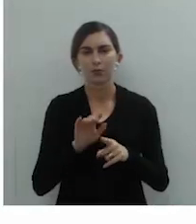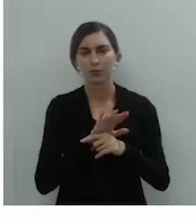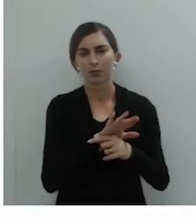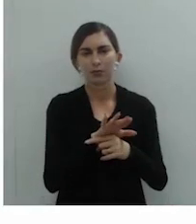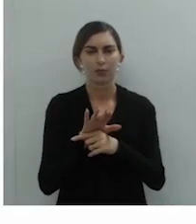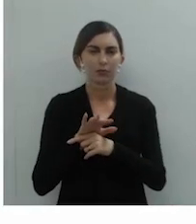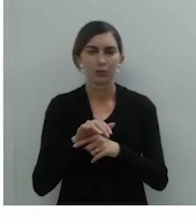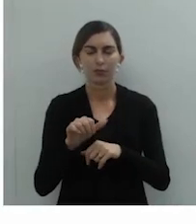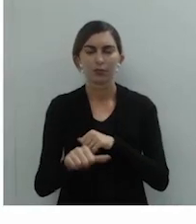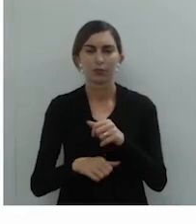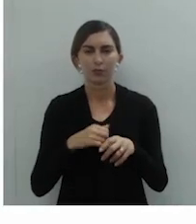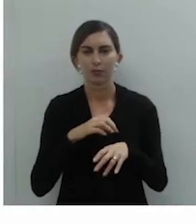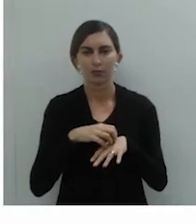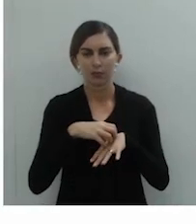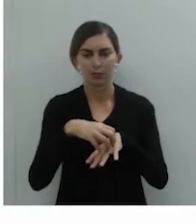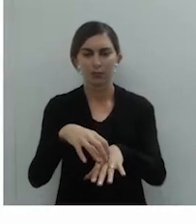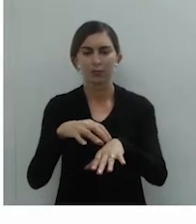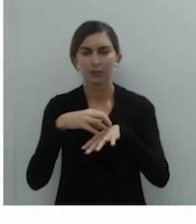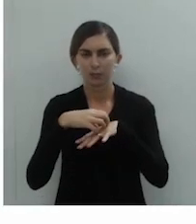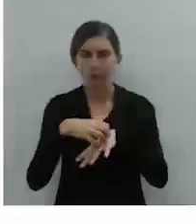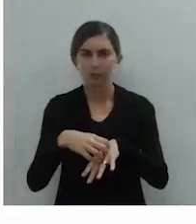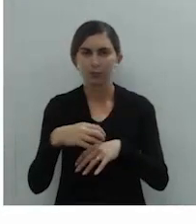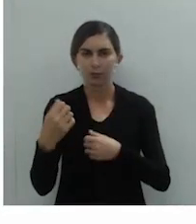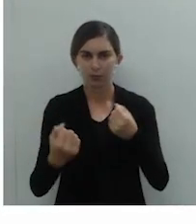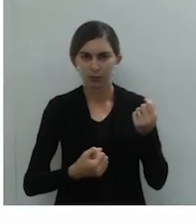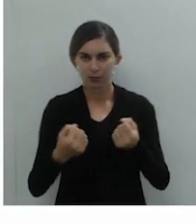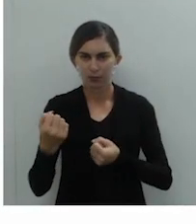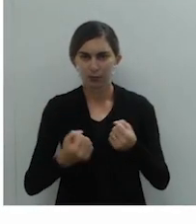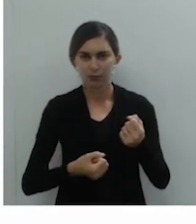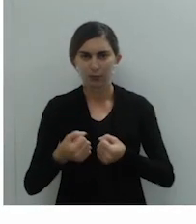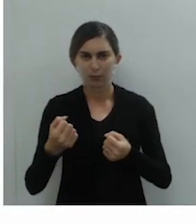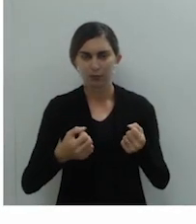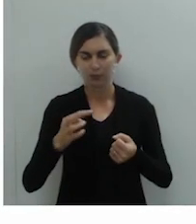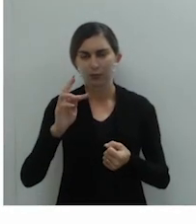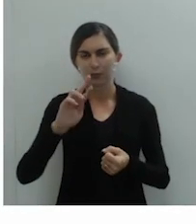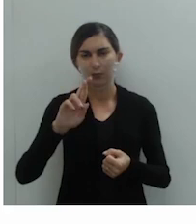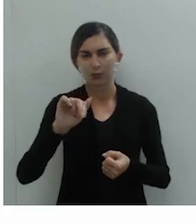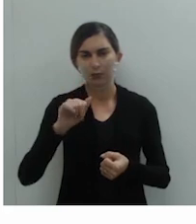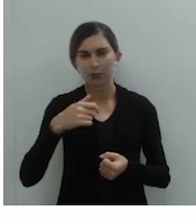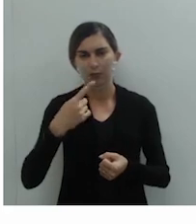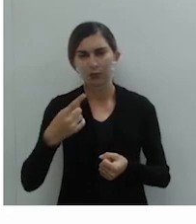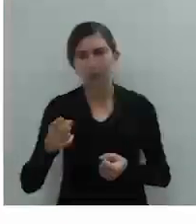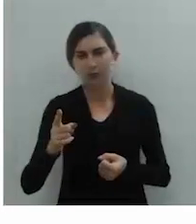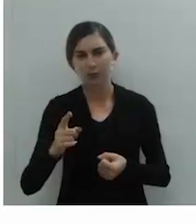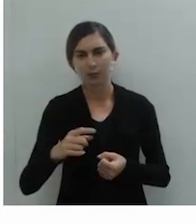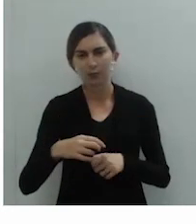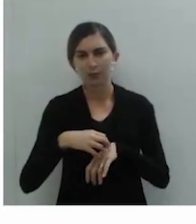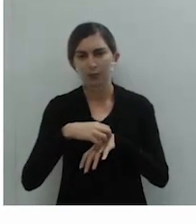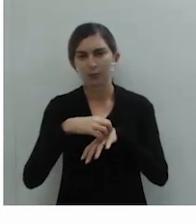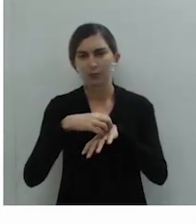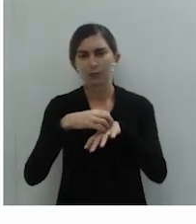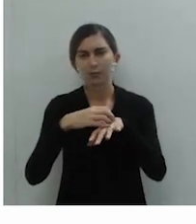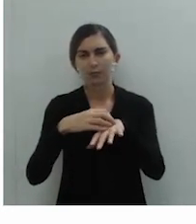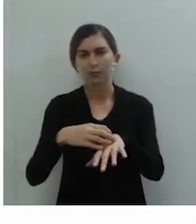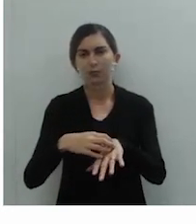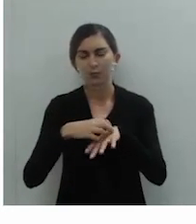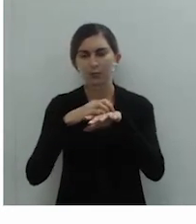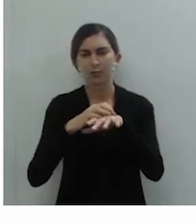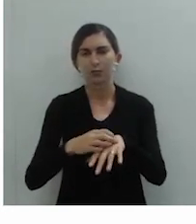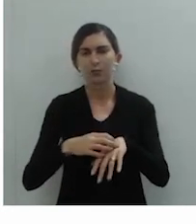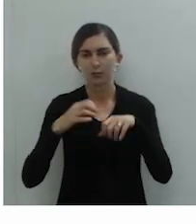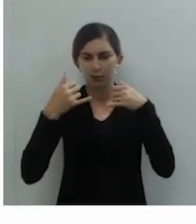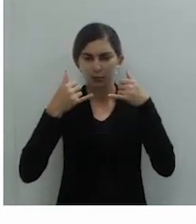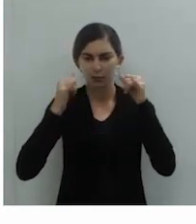para transporte. Sabe os carros de tração? Aqueles carros que o boi vai na frente puxando com